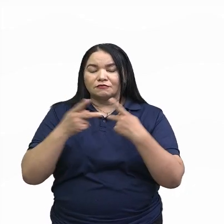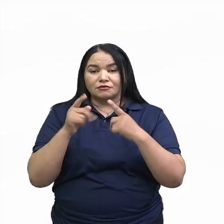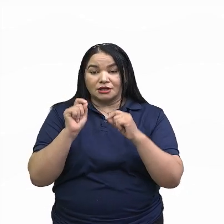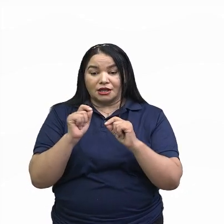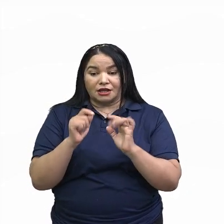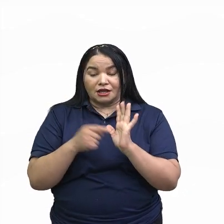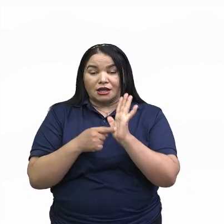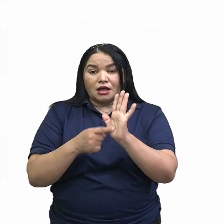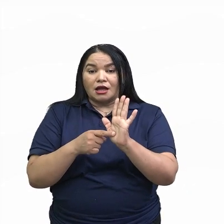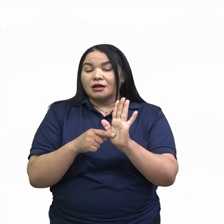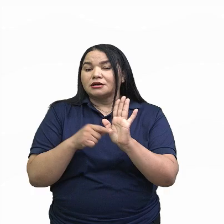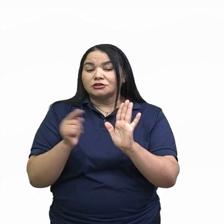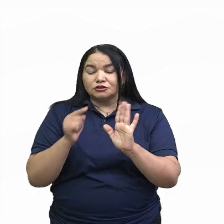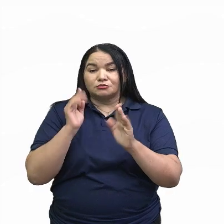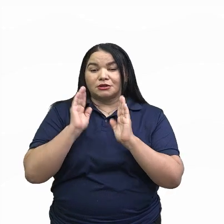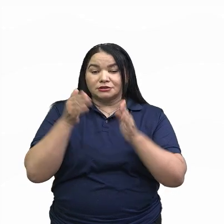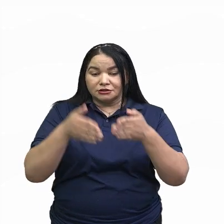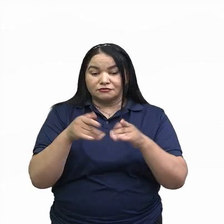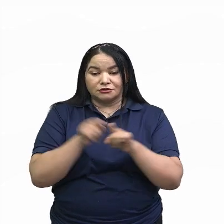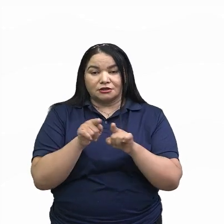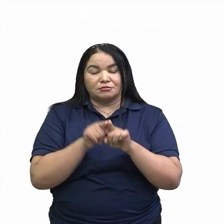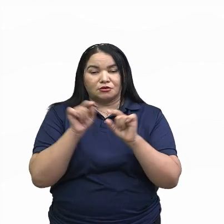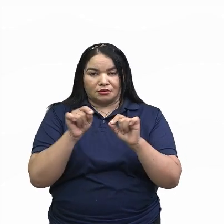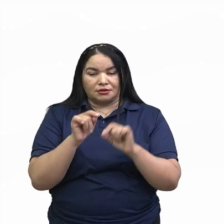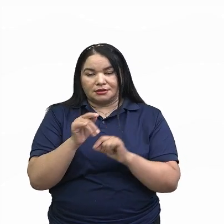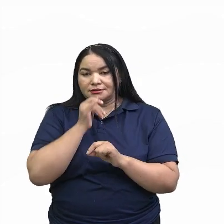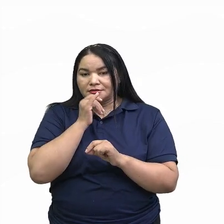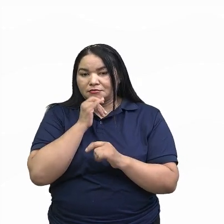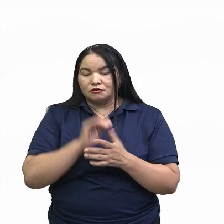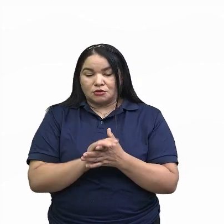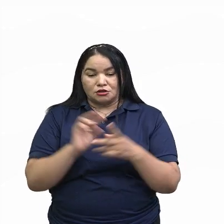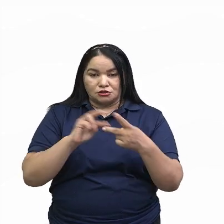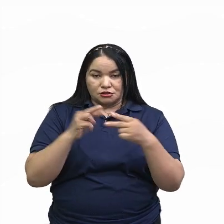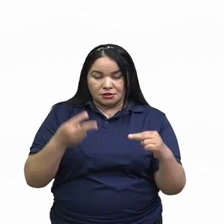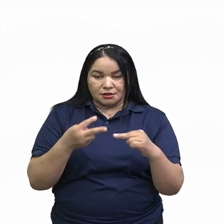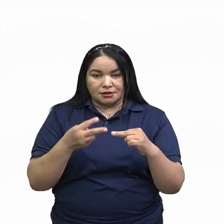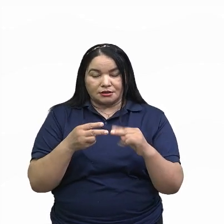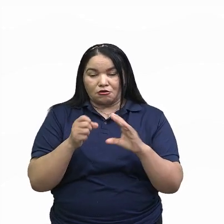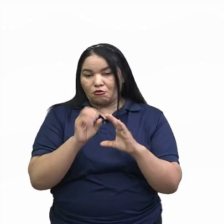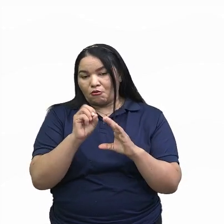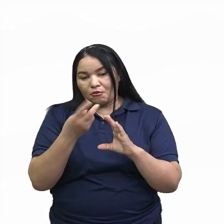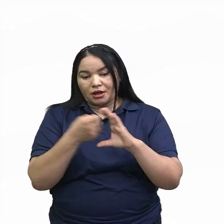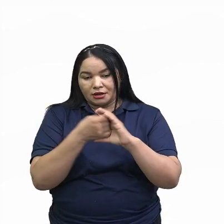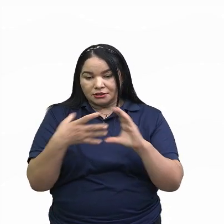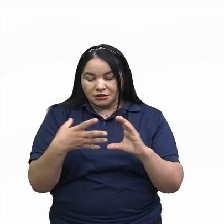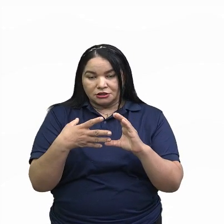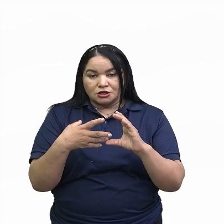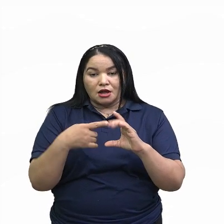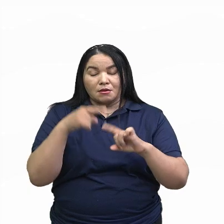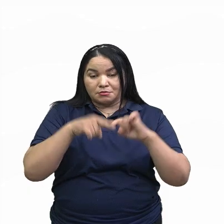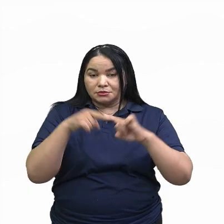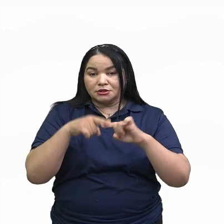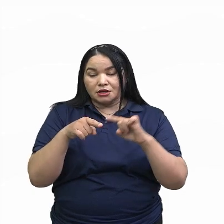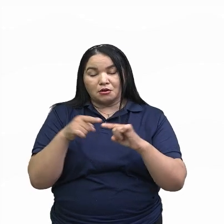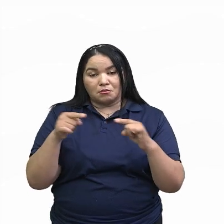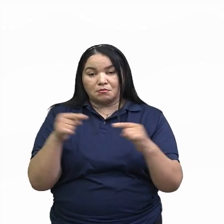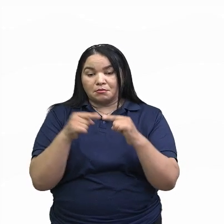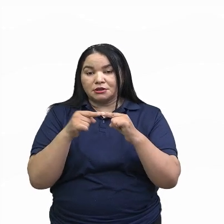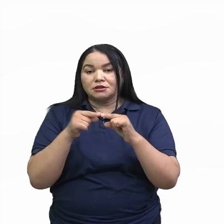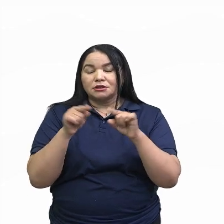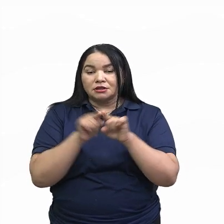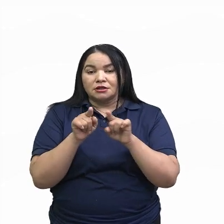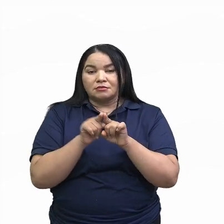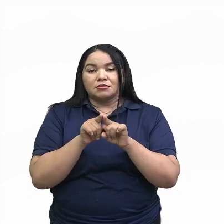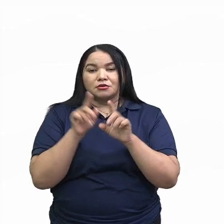mais específico, né? Quando a gente vai manipular ali algum tipo de gene, alguma característica, esse mecanismo ele é bem mais específico para fazer